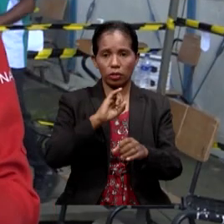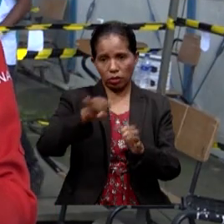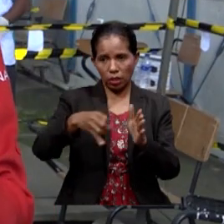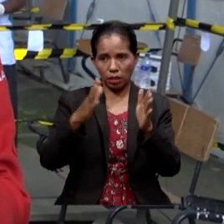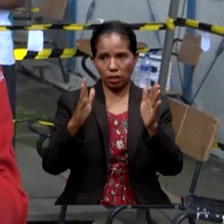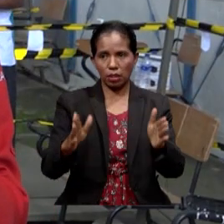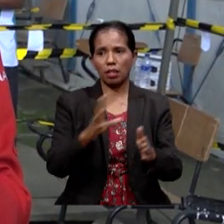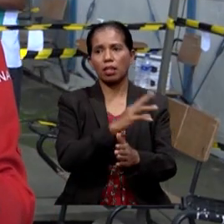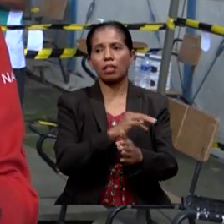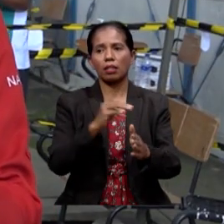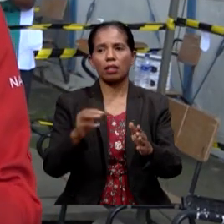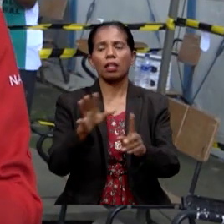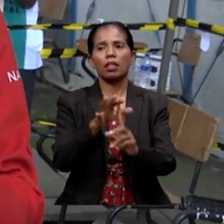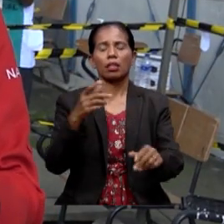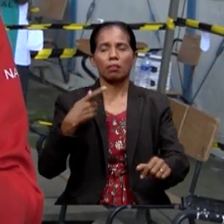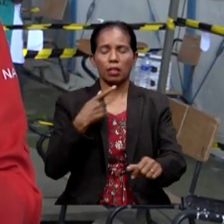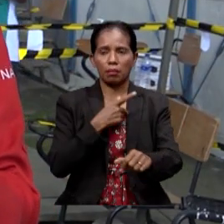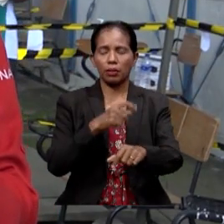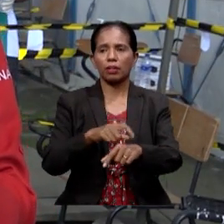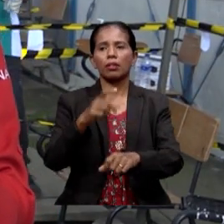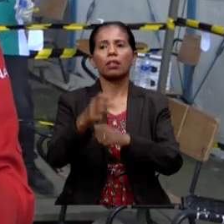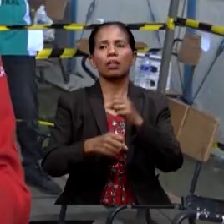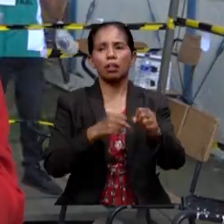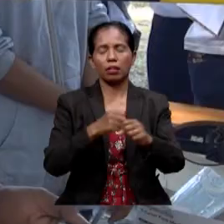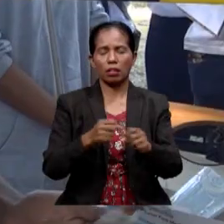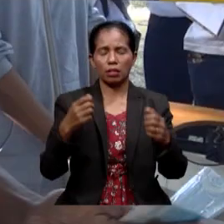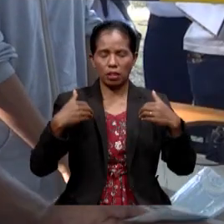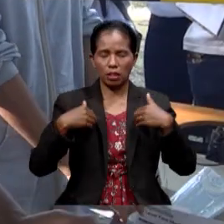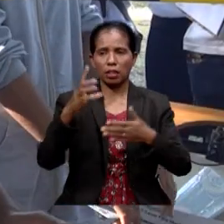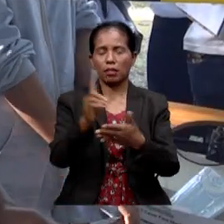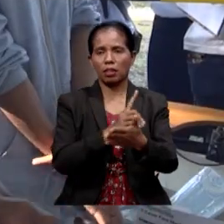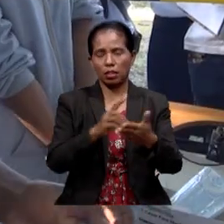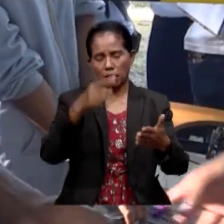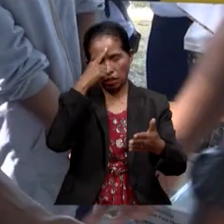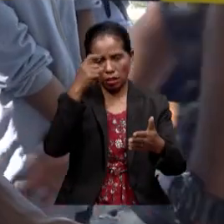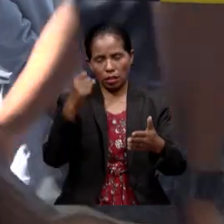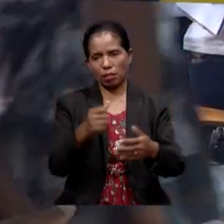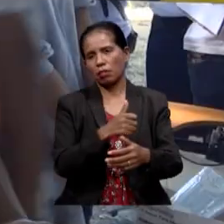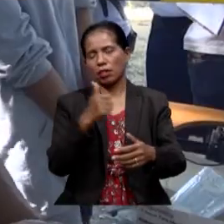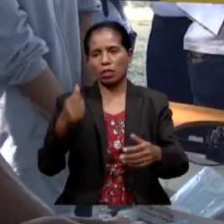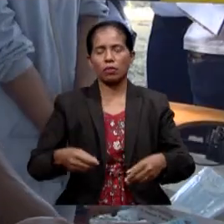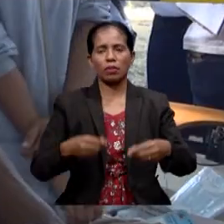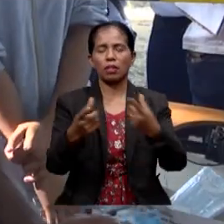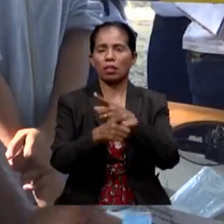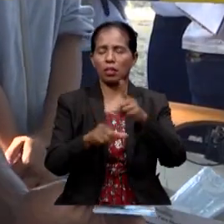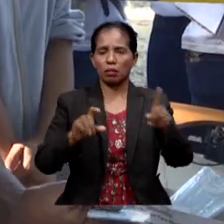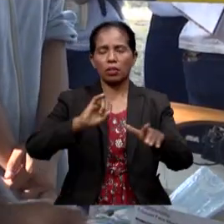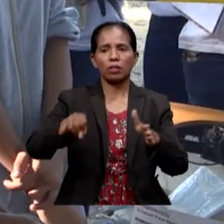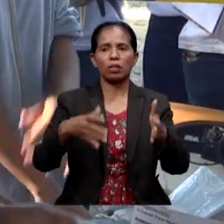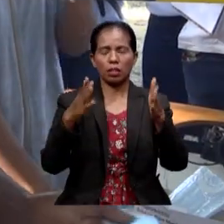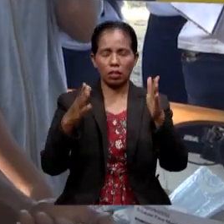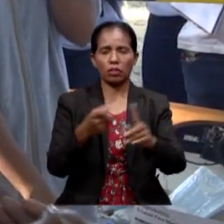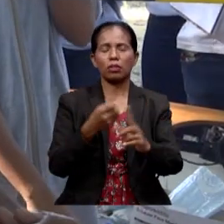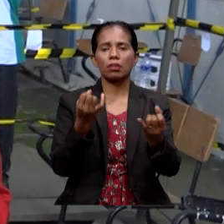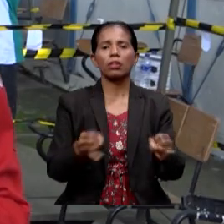tu vota livre e a eleição parlamentar Tinané Ramosso discriminação. Tamba iha parte selu fo livre ba jornalista sira husi